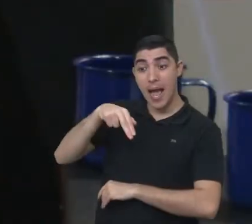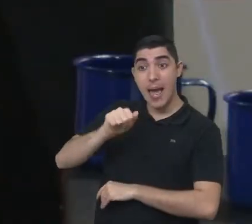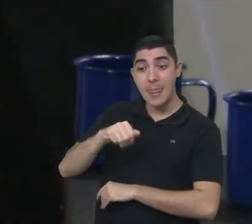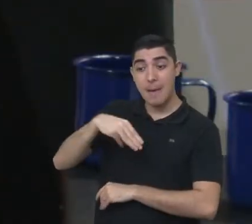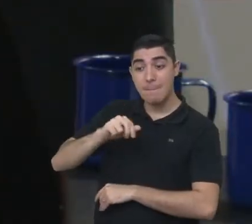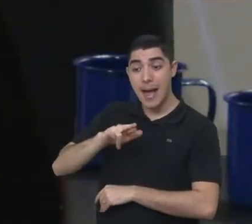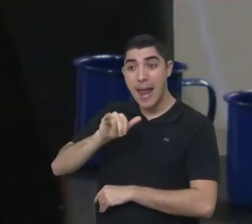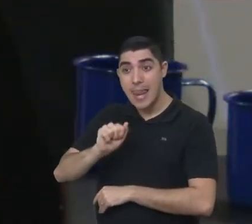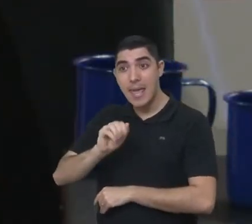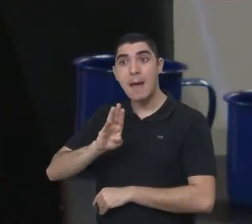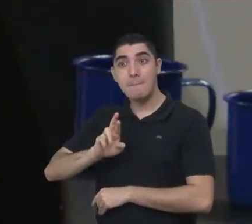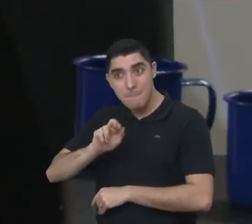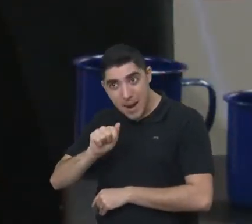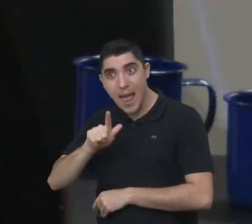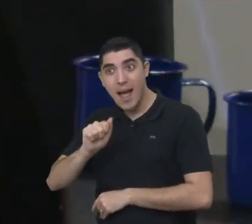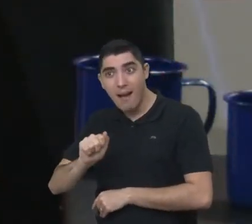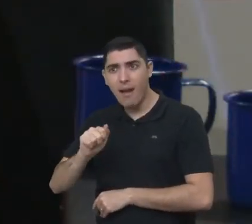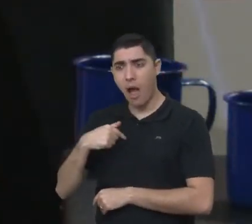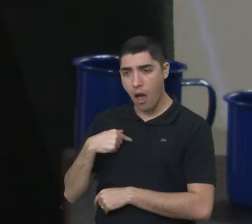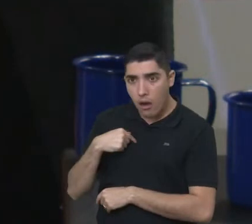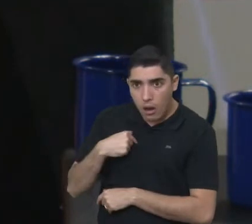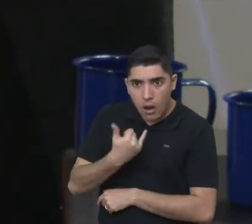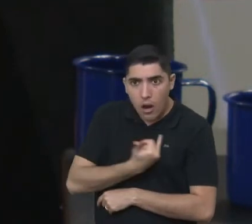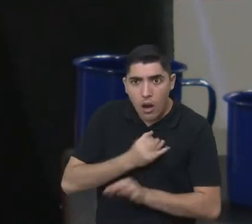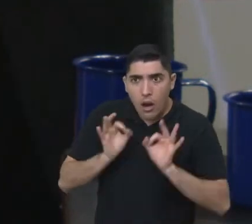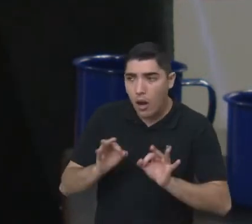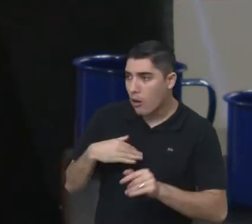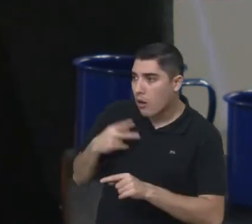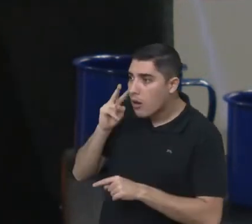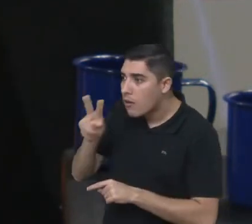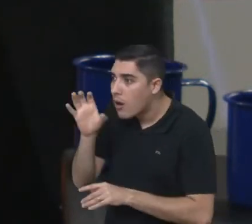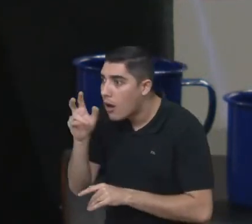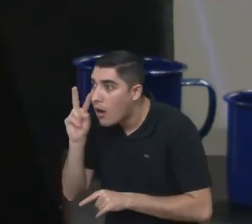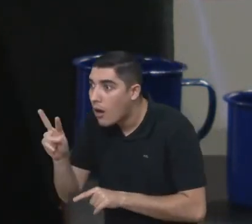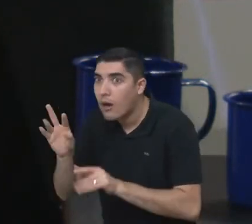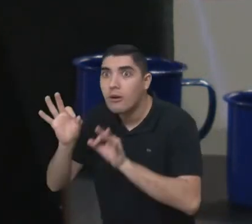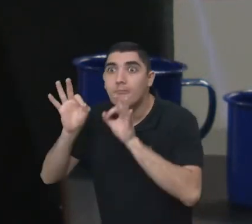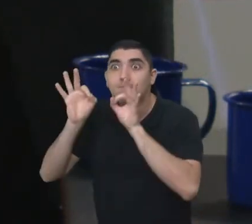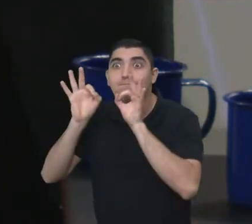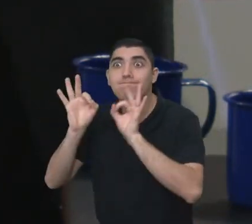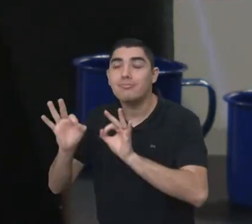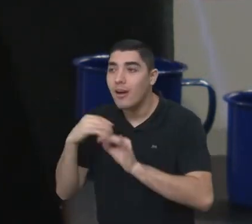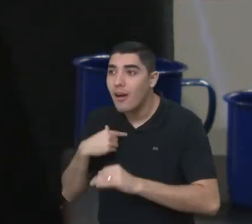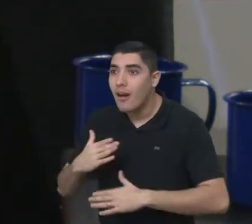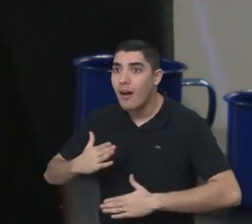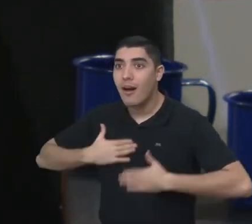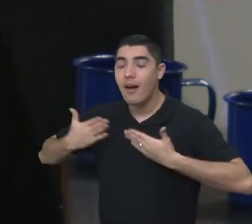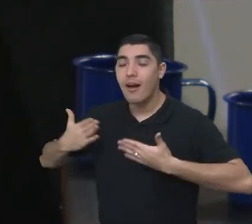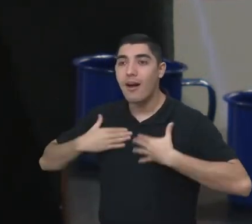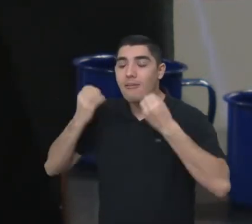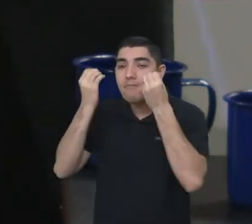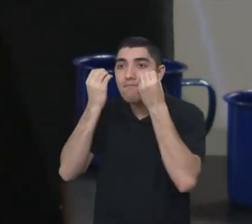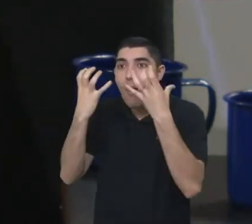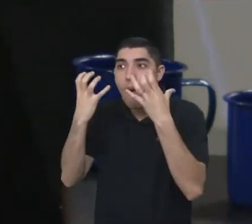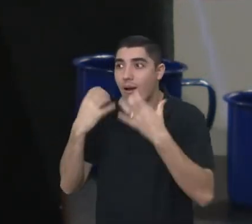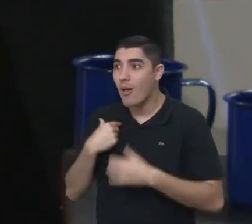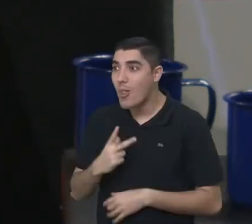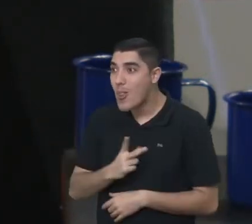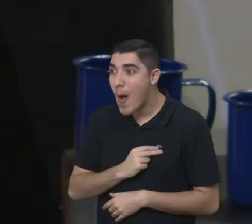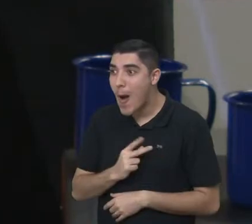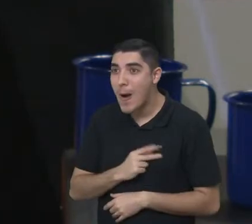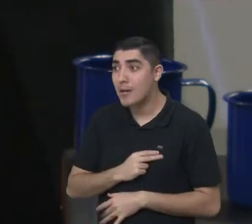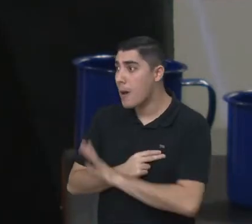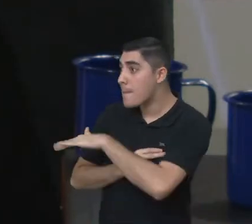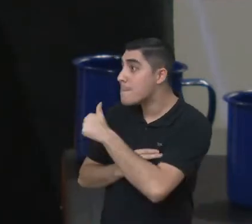correr, chorar, não sabia o que eu fazia, eu estava eufórica. E falei, mãe, ela mostrou mesmo e foi